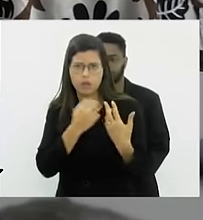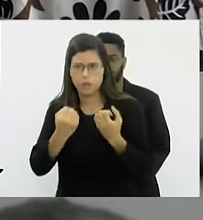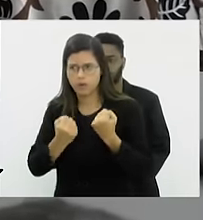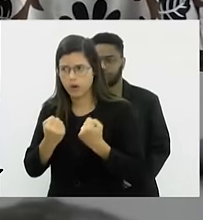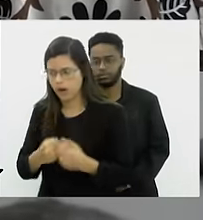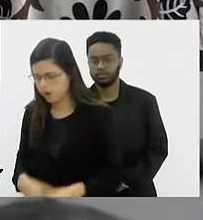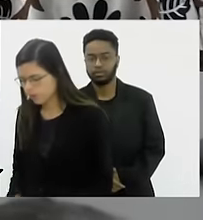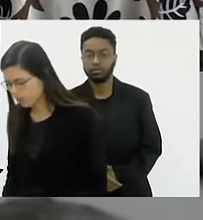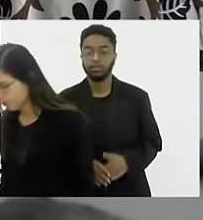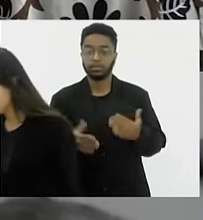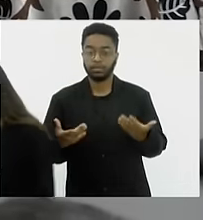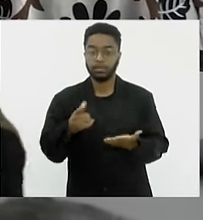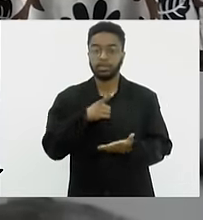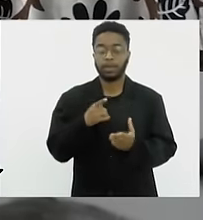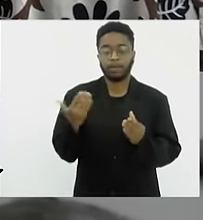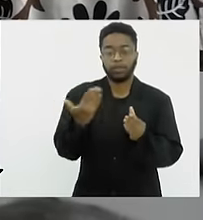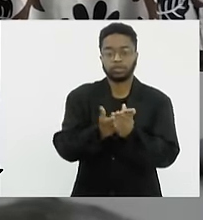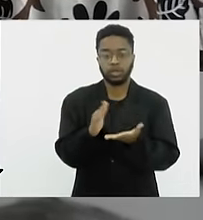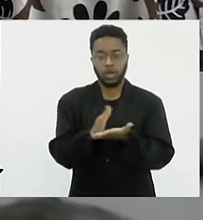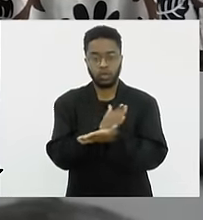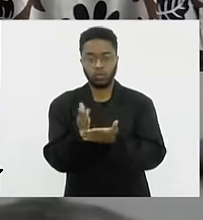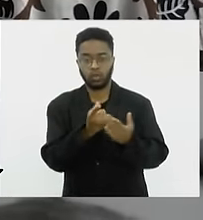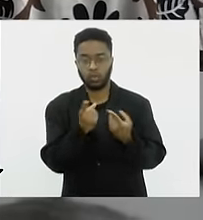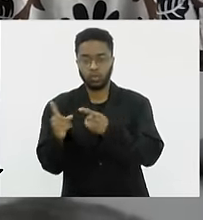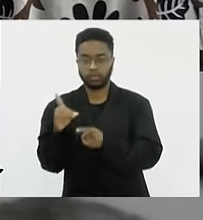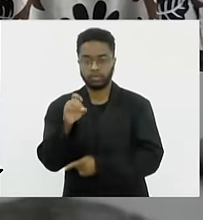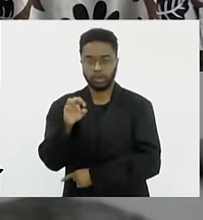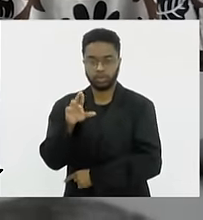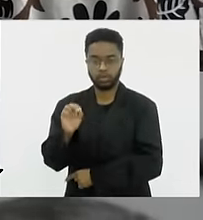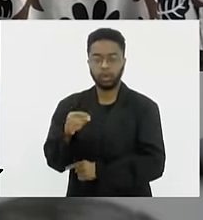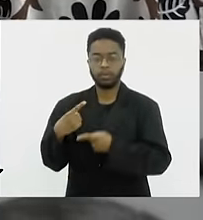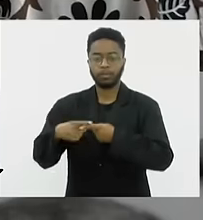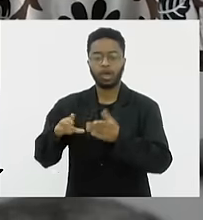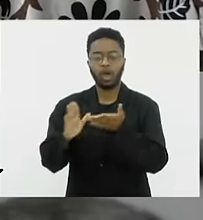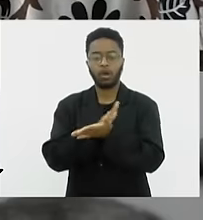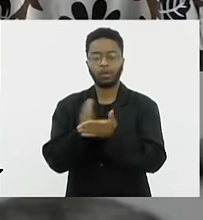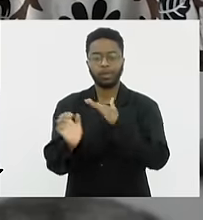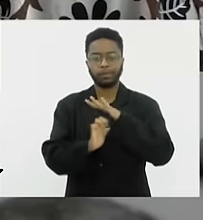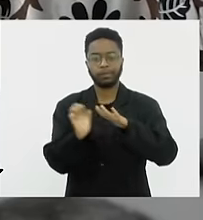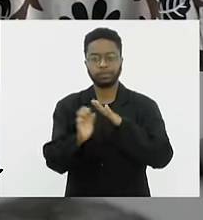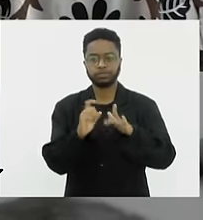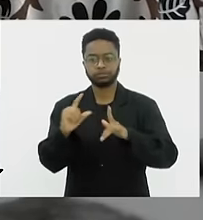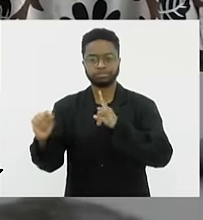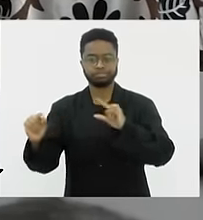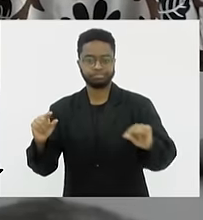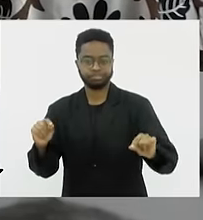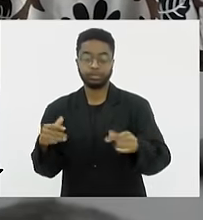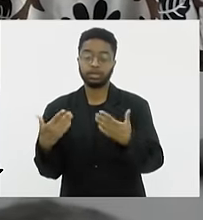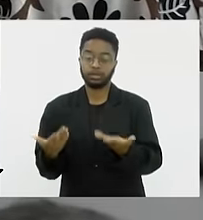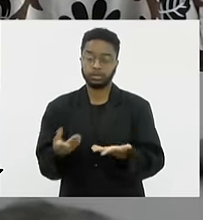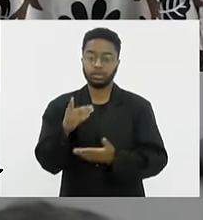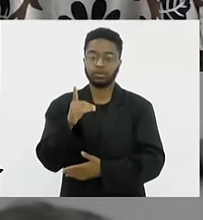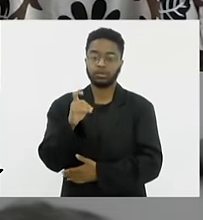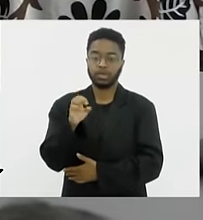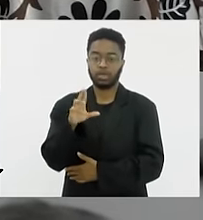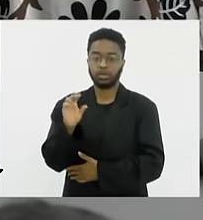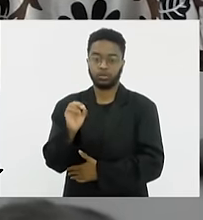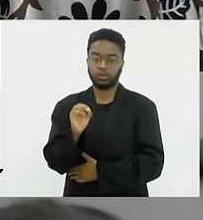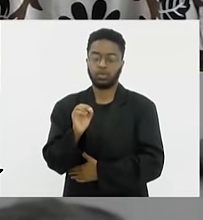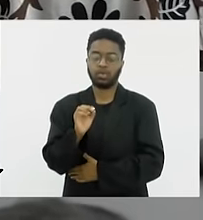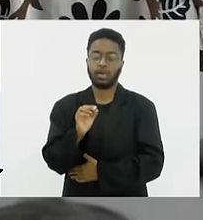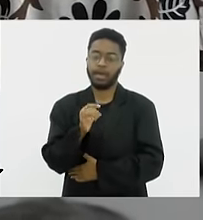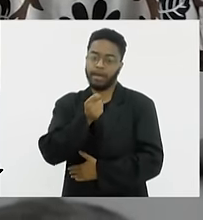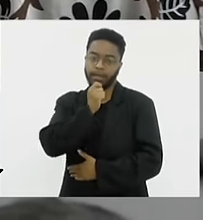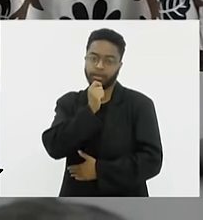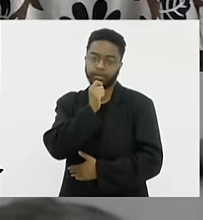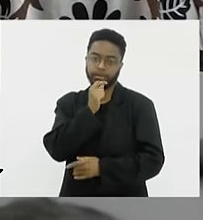processos quanto o Detro, de empresas anteriores que saíram, está aqui os processos, o Detro está respondendo,